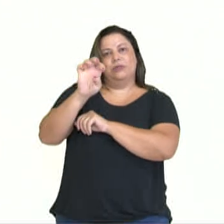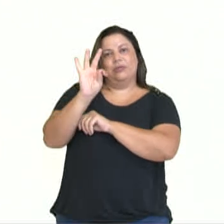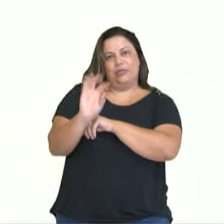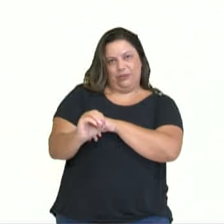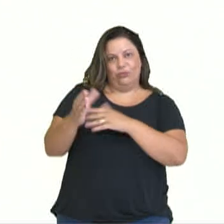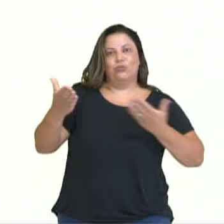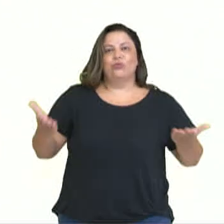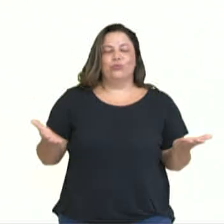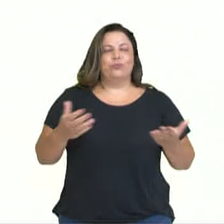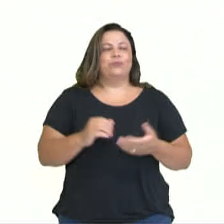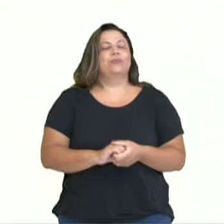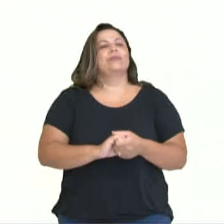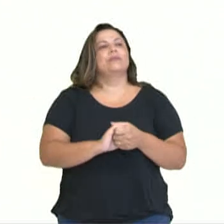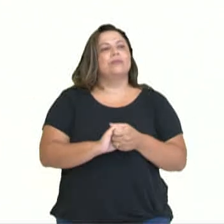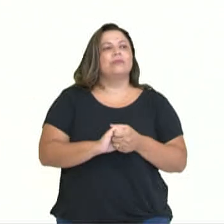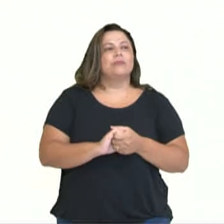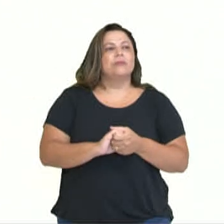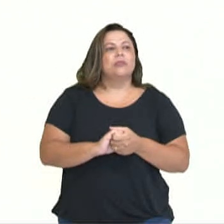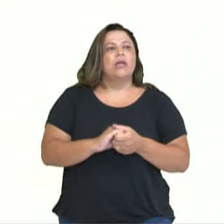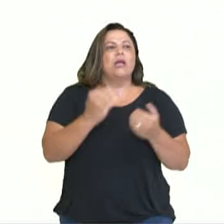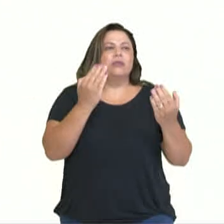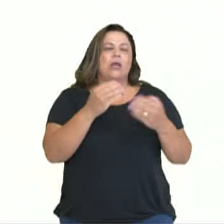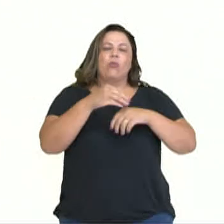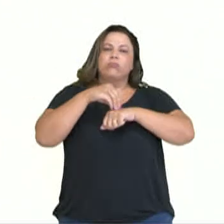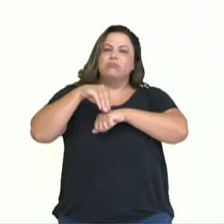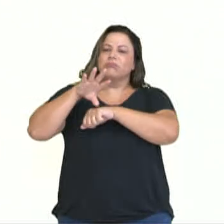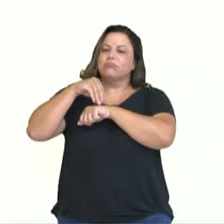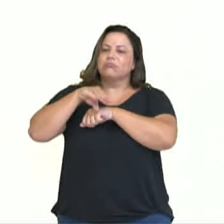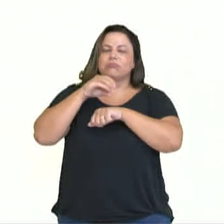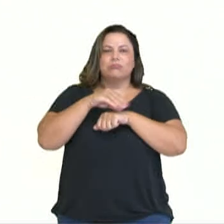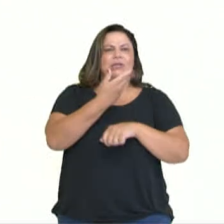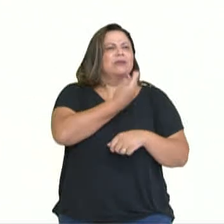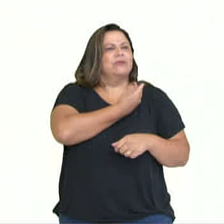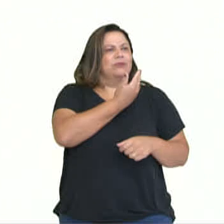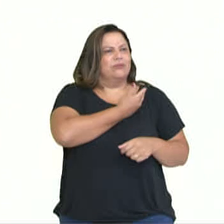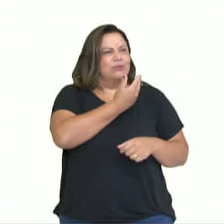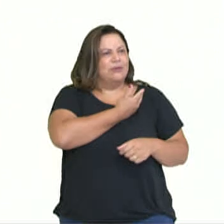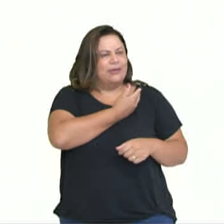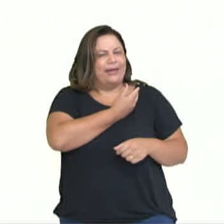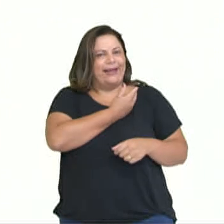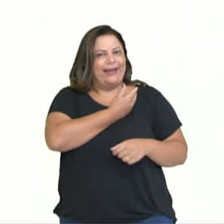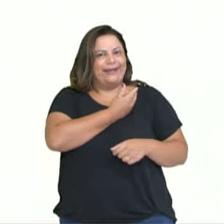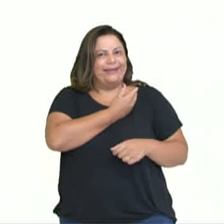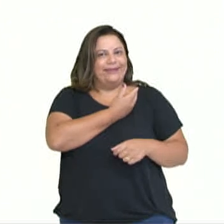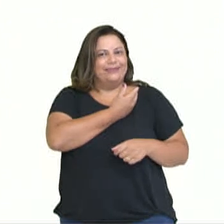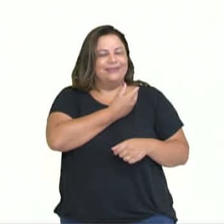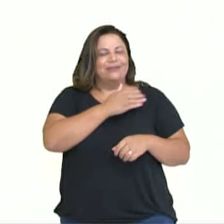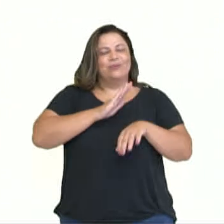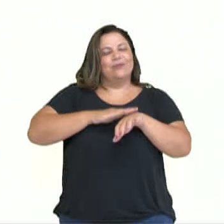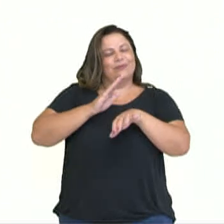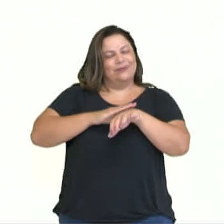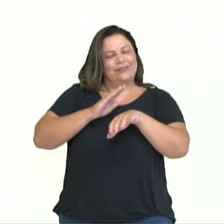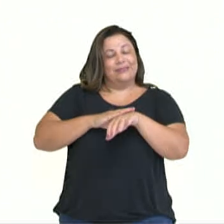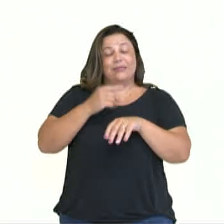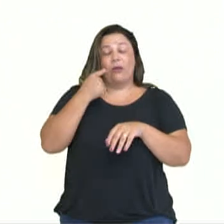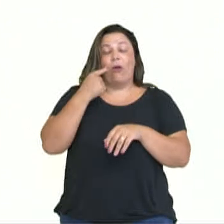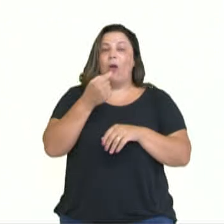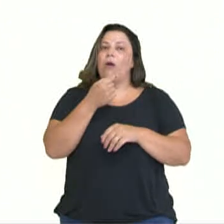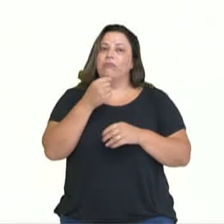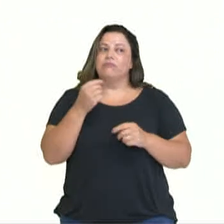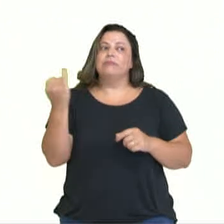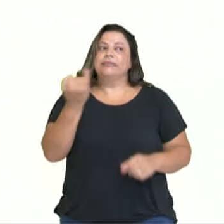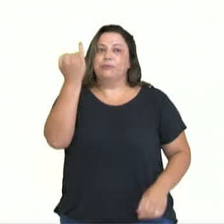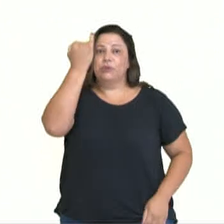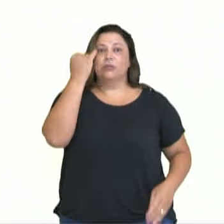rima, né? Compartilhe com os seus colegas a sua produção. Essa dica é muito importante, número 4 aqui. Porque às vezes